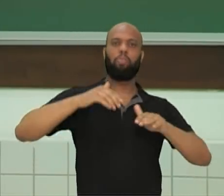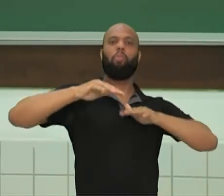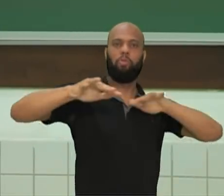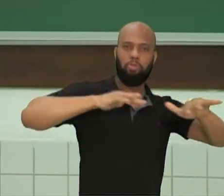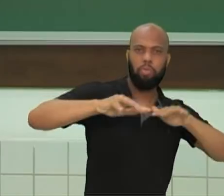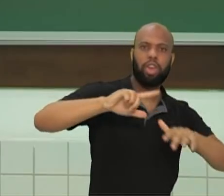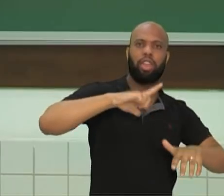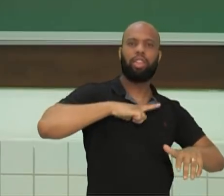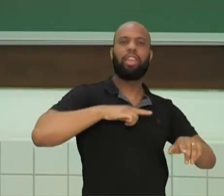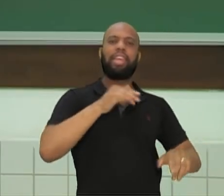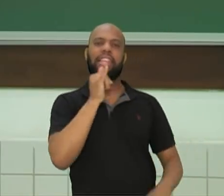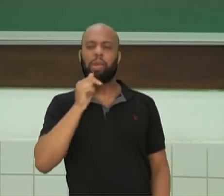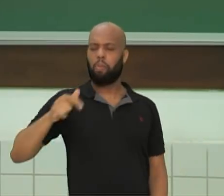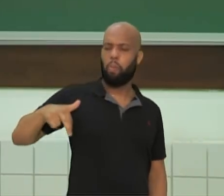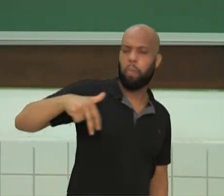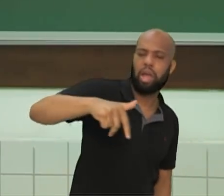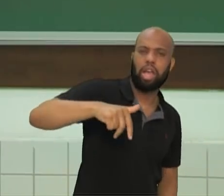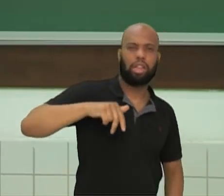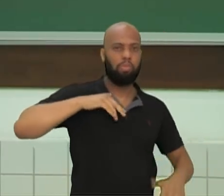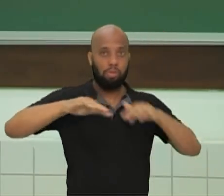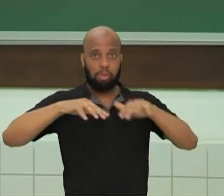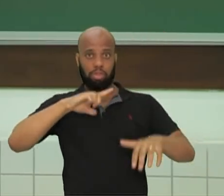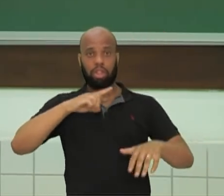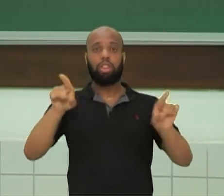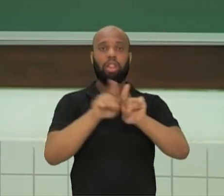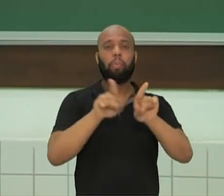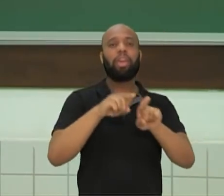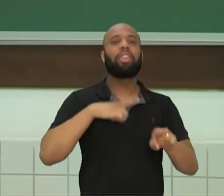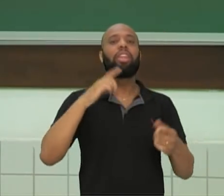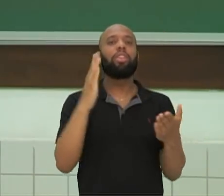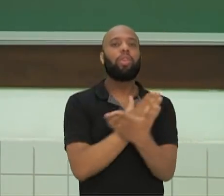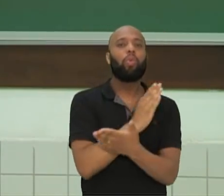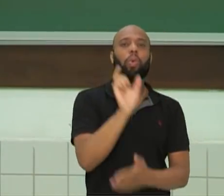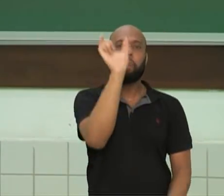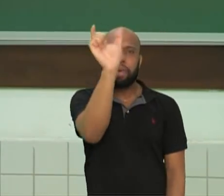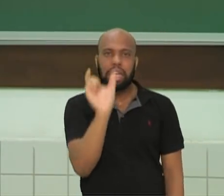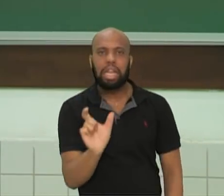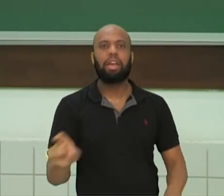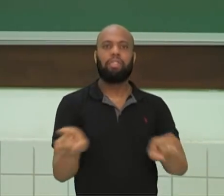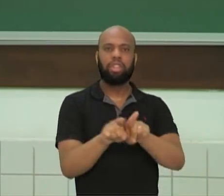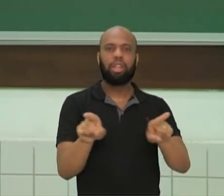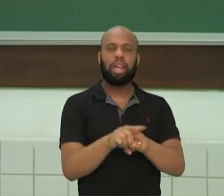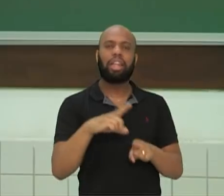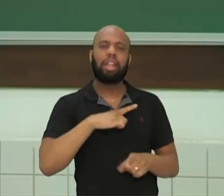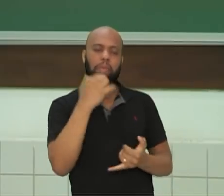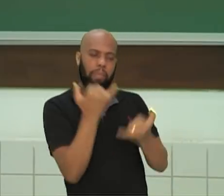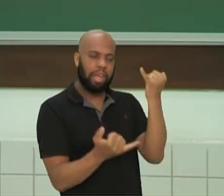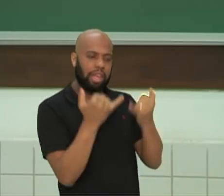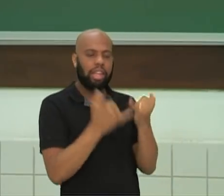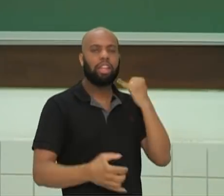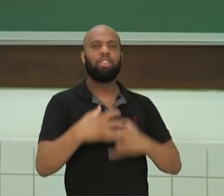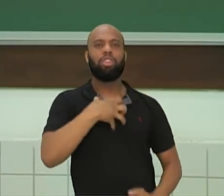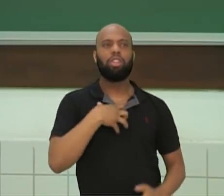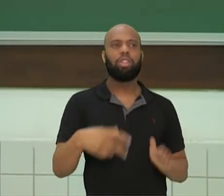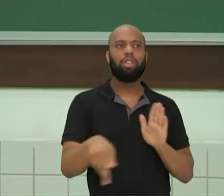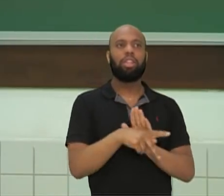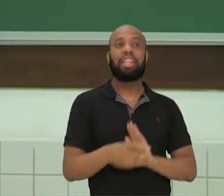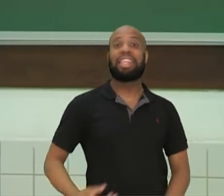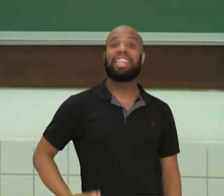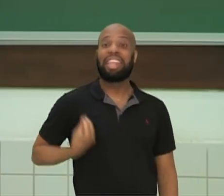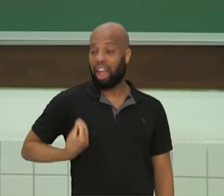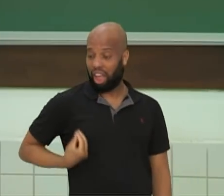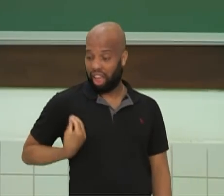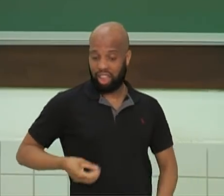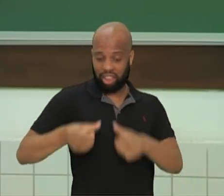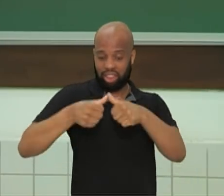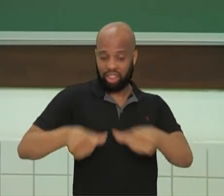movimento, de andar. E eu também tenho algumas palavras que me dão ideia de estar, né?